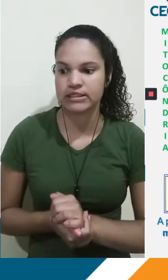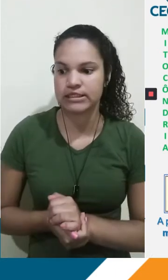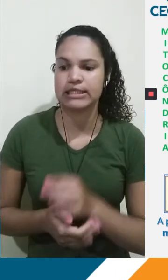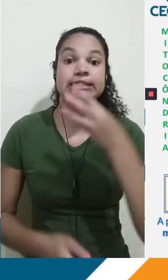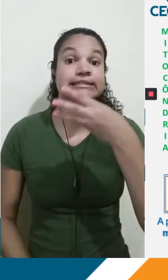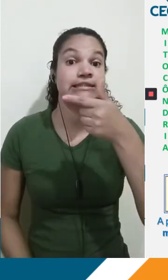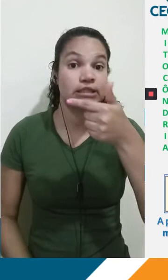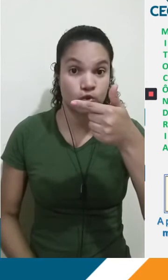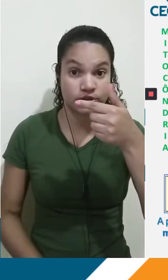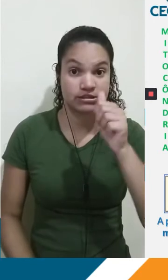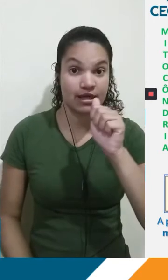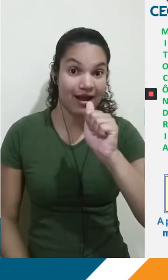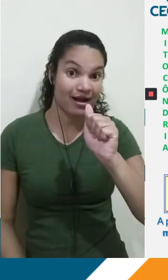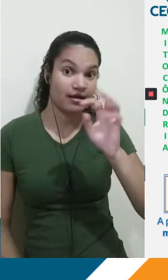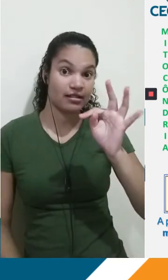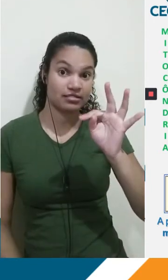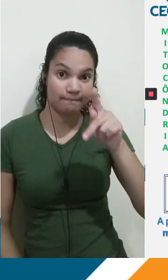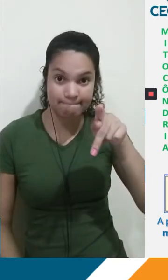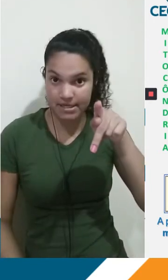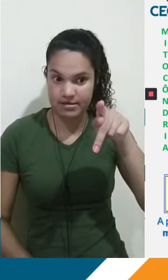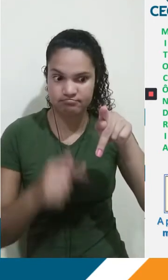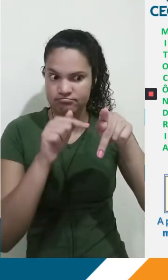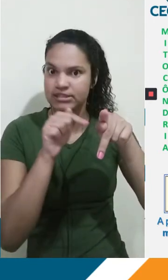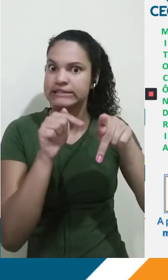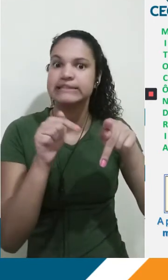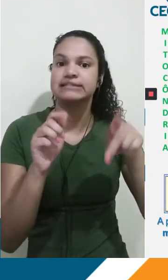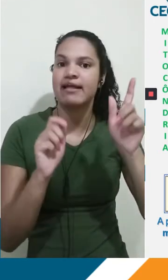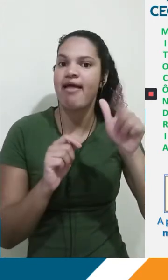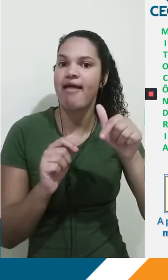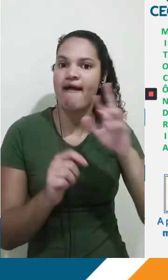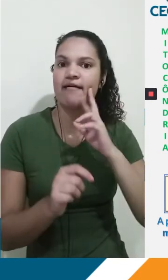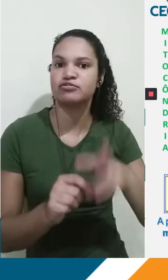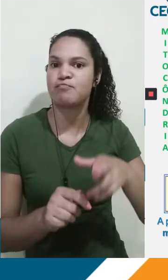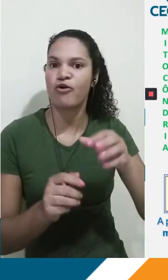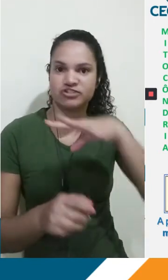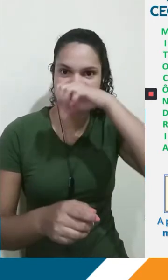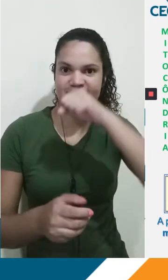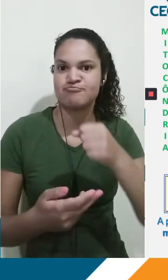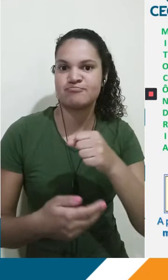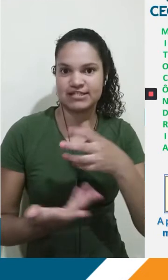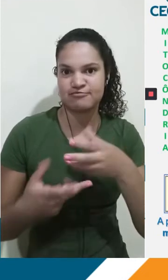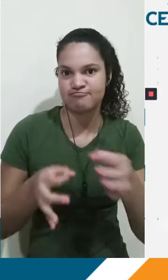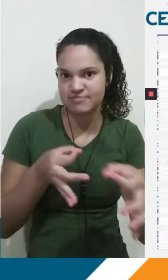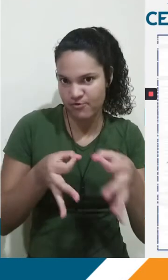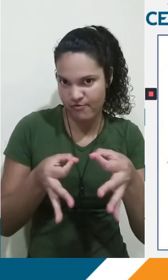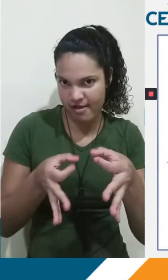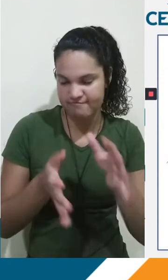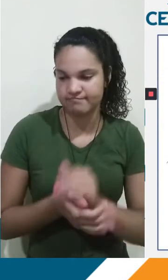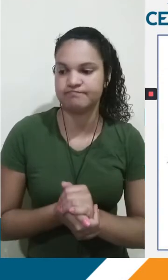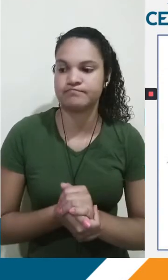32 ATPs é um saldo final da respiração celular. Muito